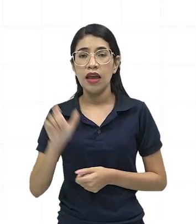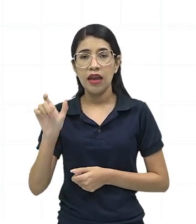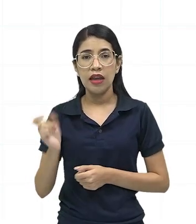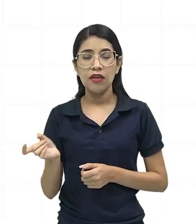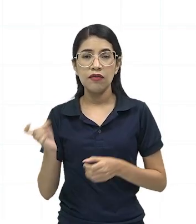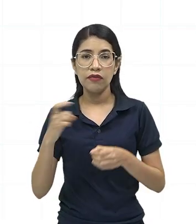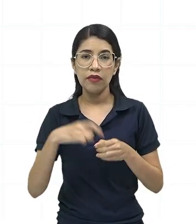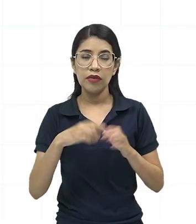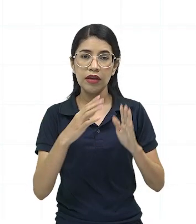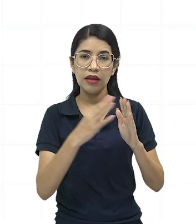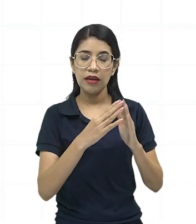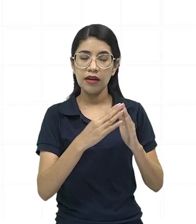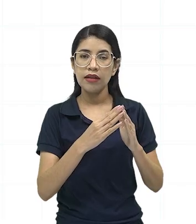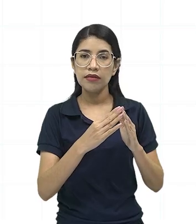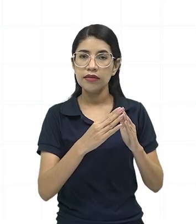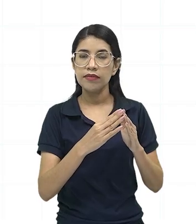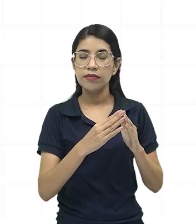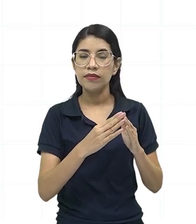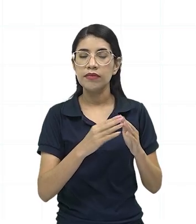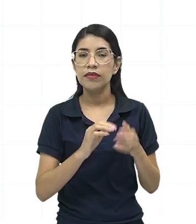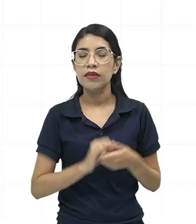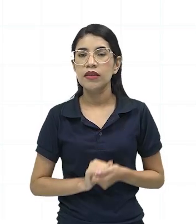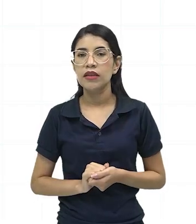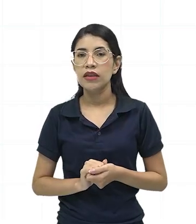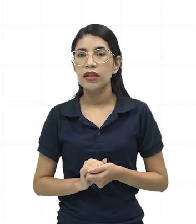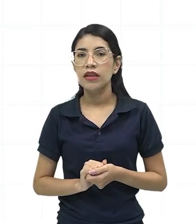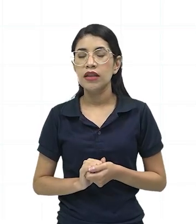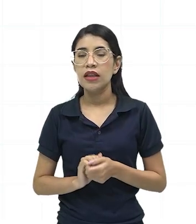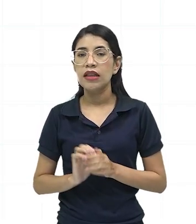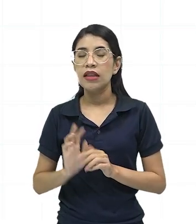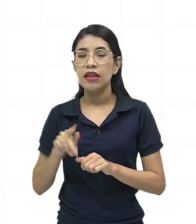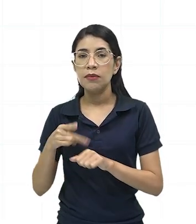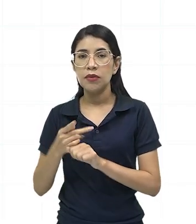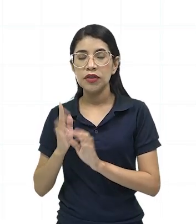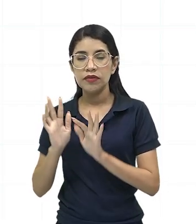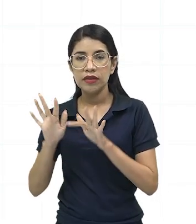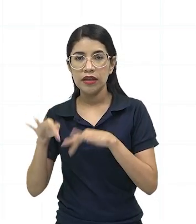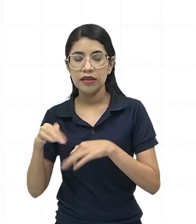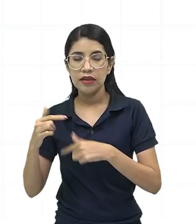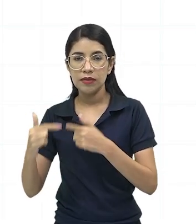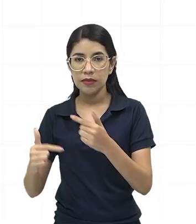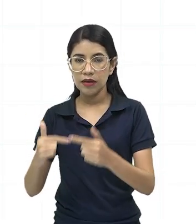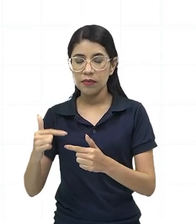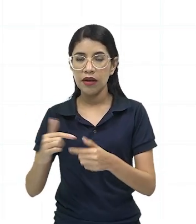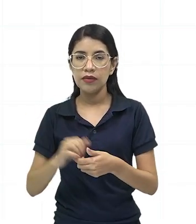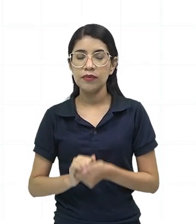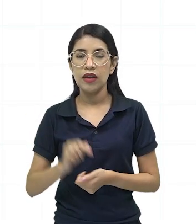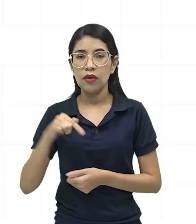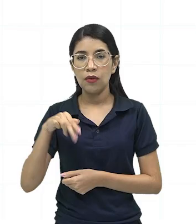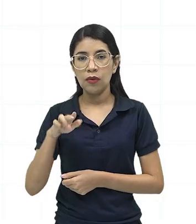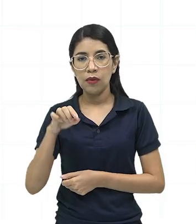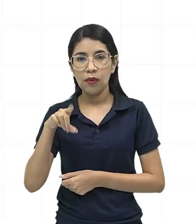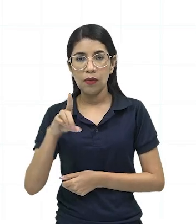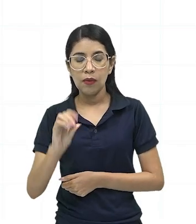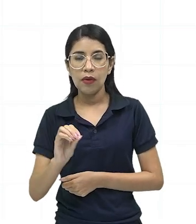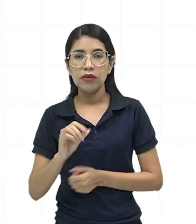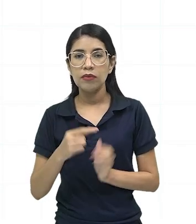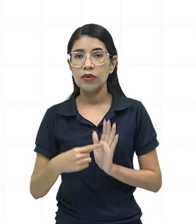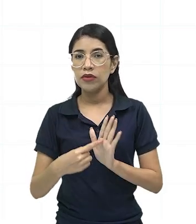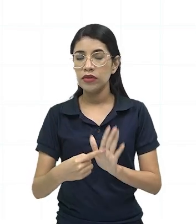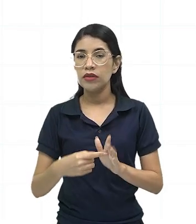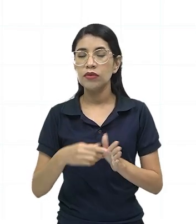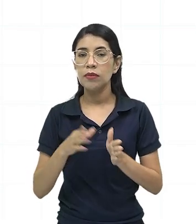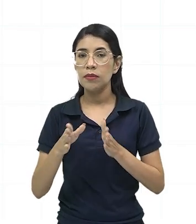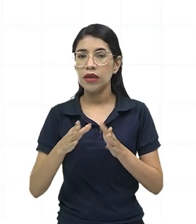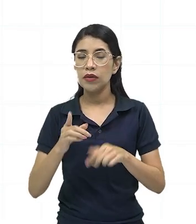A minha segunda é quando terminar o trabalho. Esse quando está indicando tempo. Ele